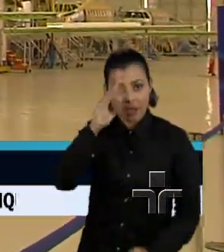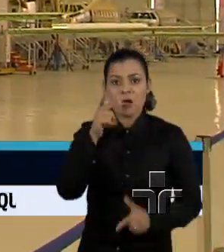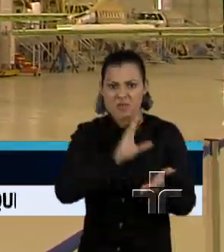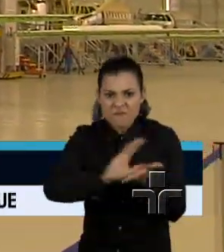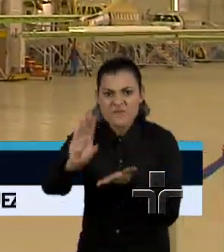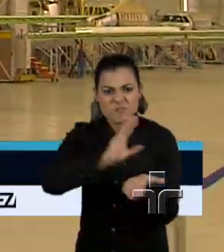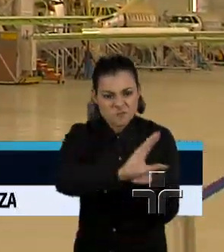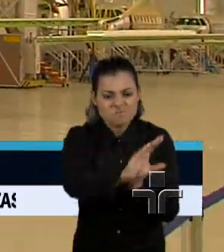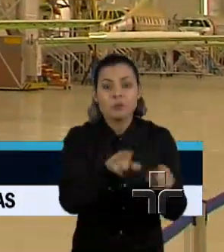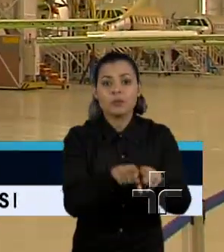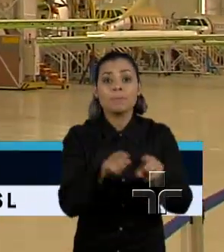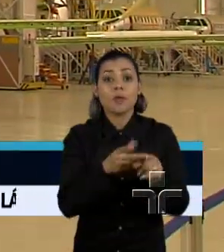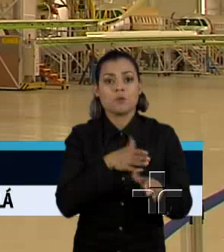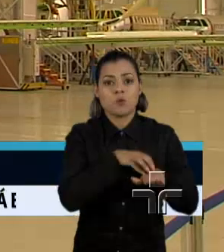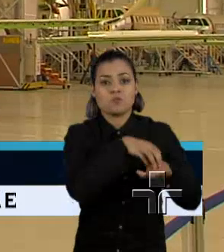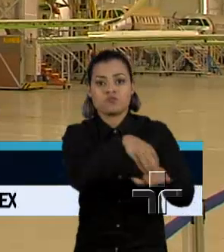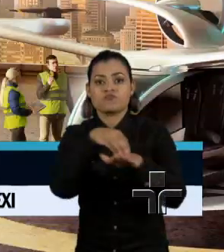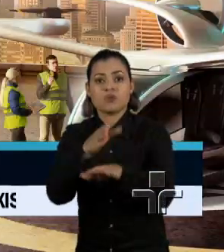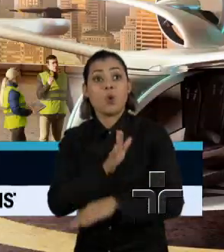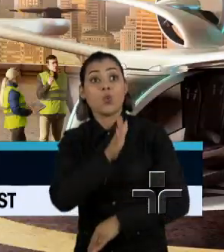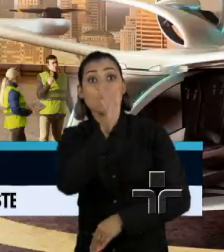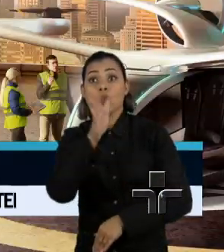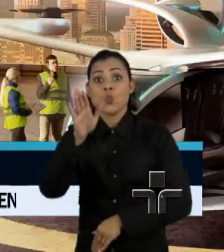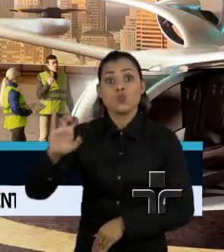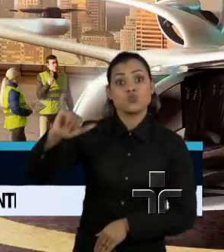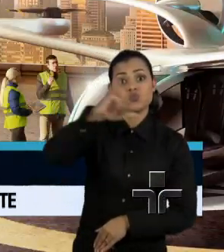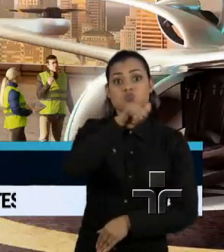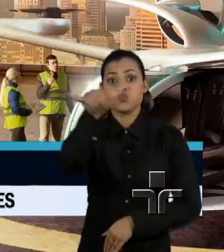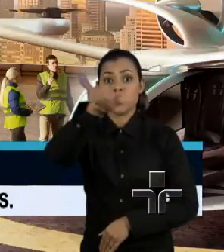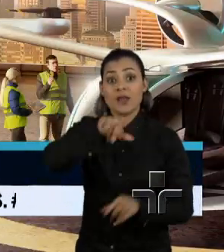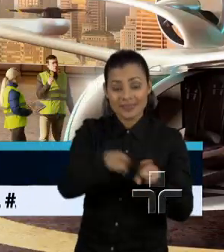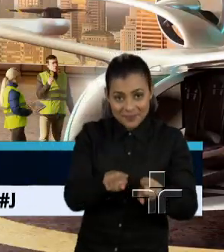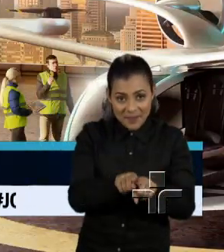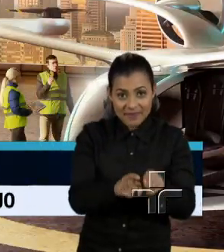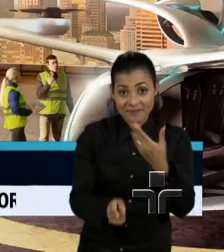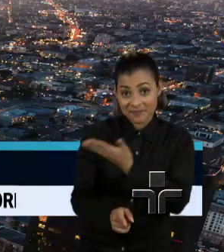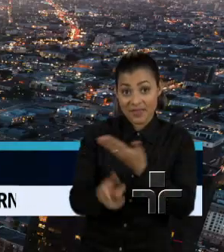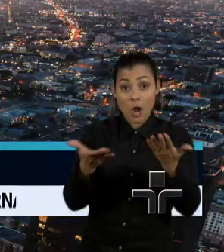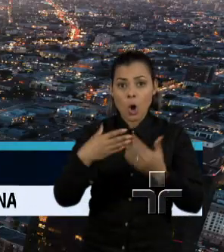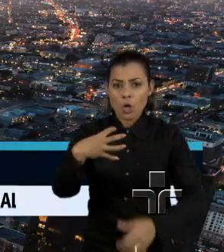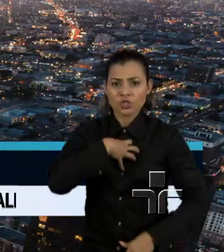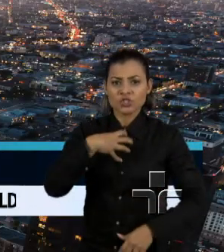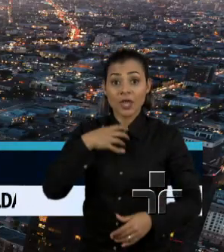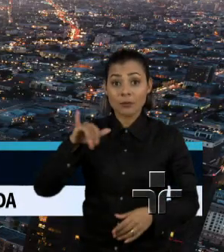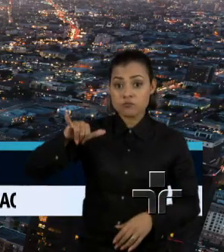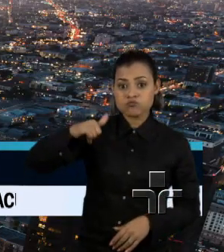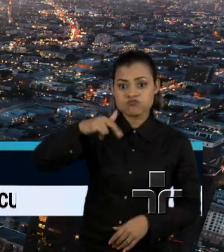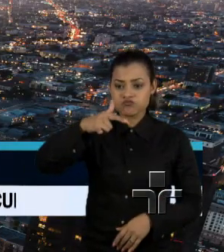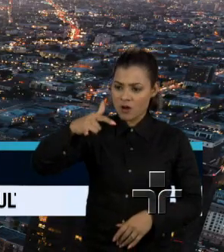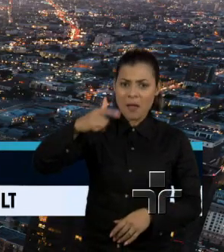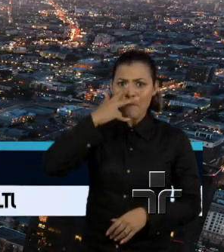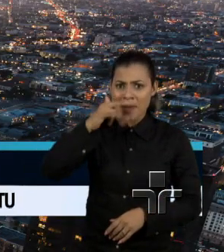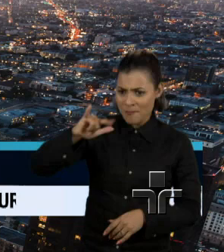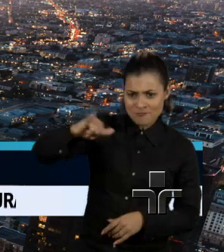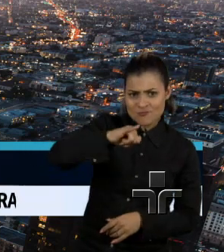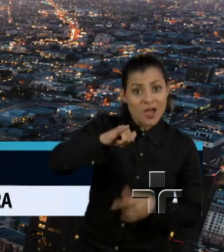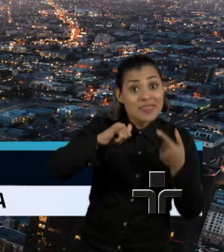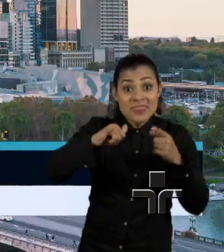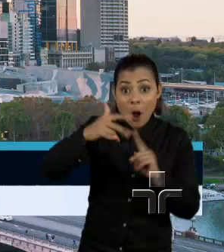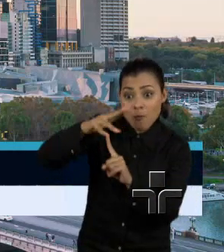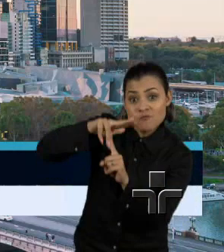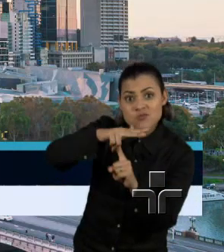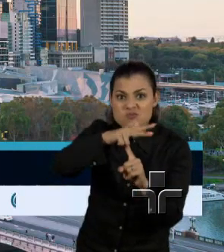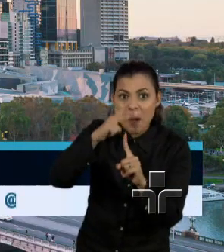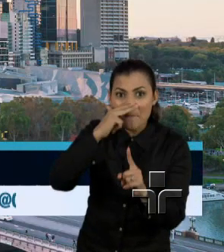também em mobilidade aérea urbana. A Embraer X trabalha no conceito de um veículo voador totalmente elétrico. O